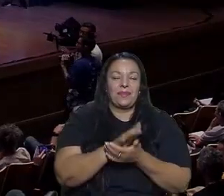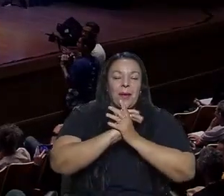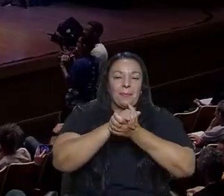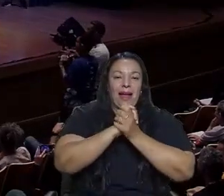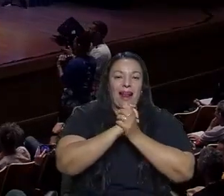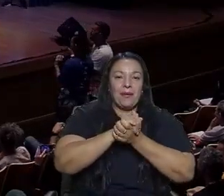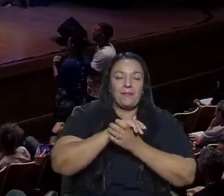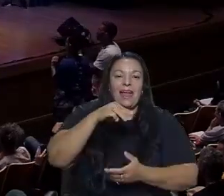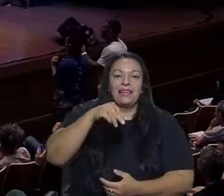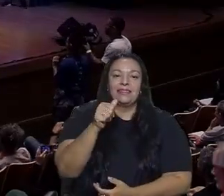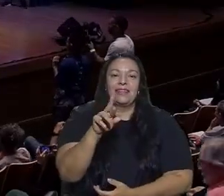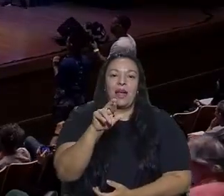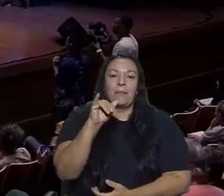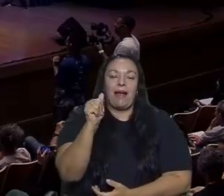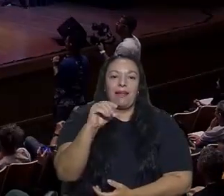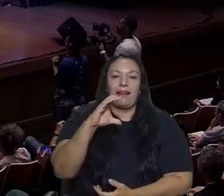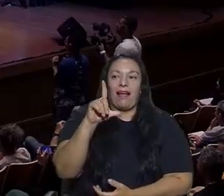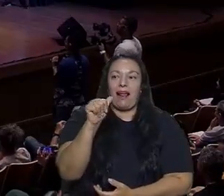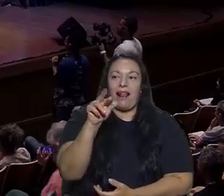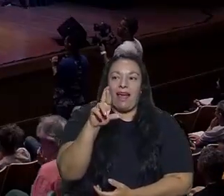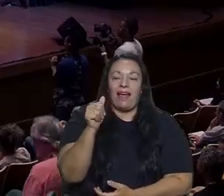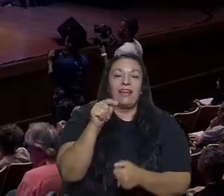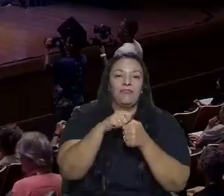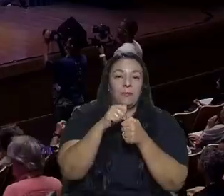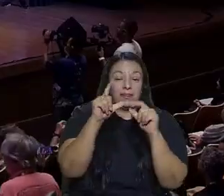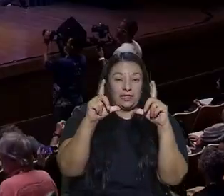Parabéns, Maria Clara. Vamos fazer a foto.